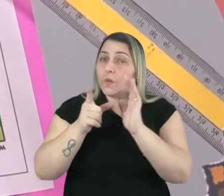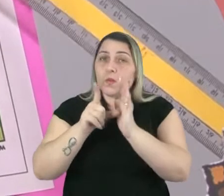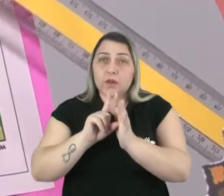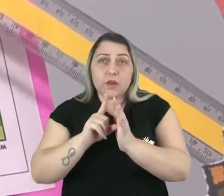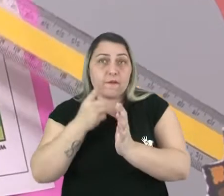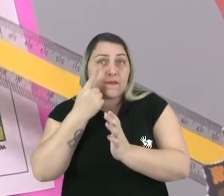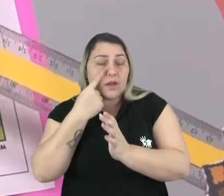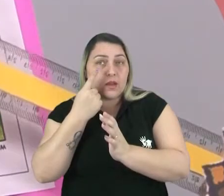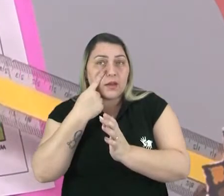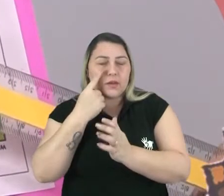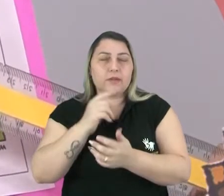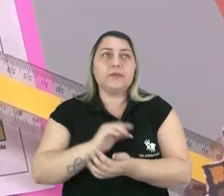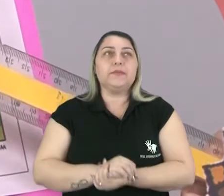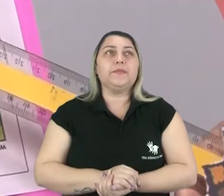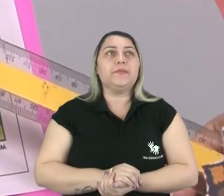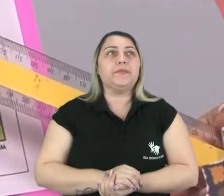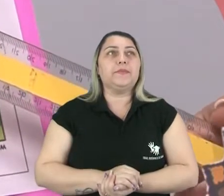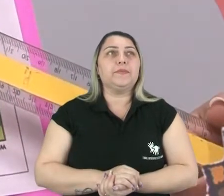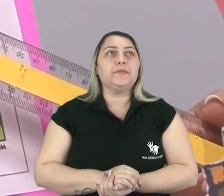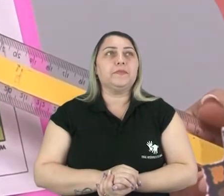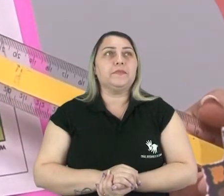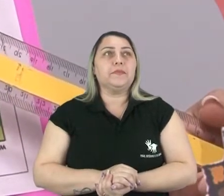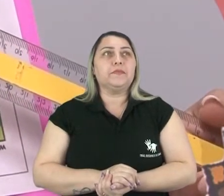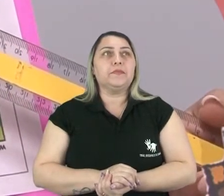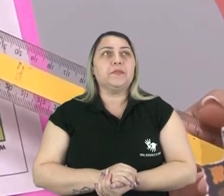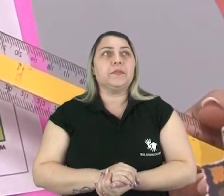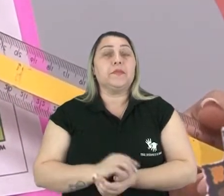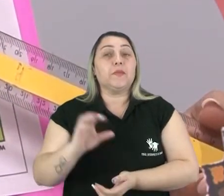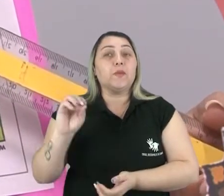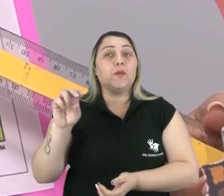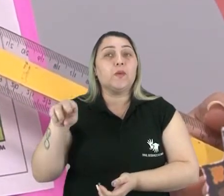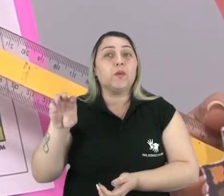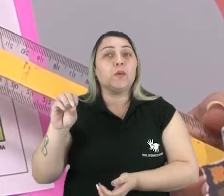Observe. Olha as onomatopeias.